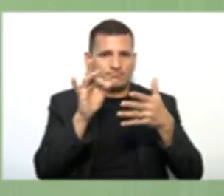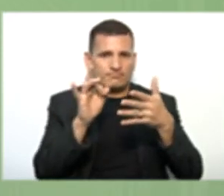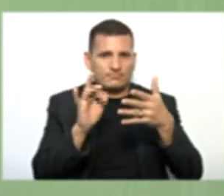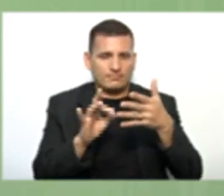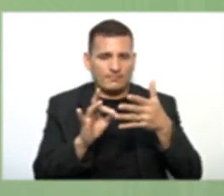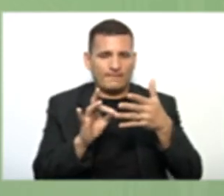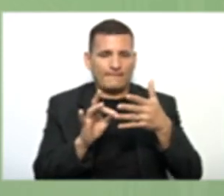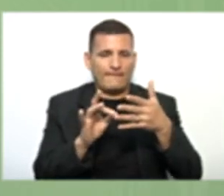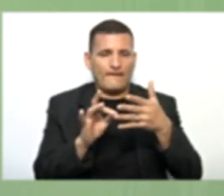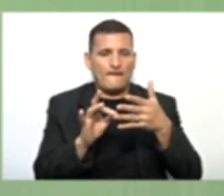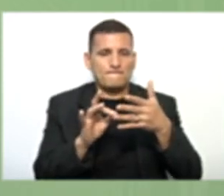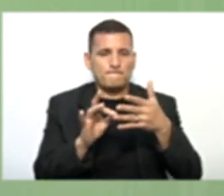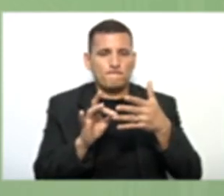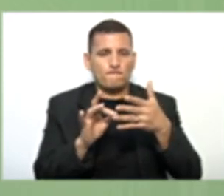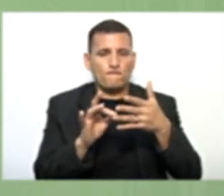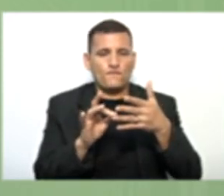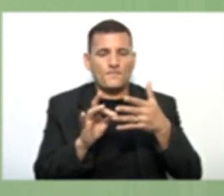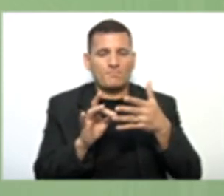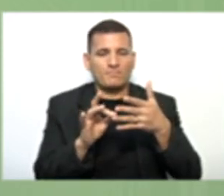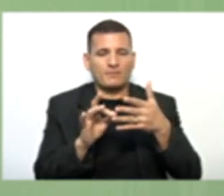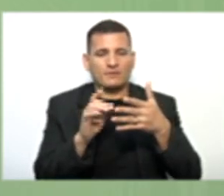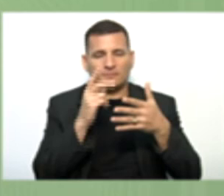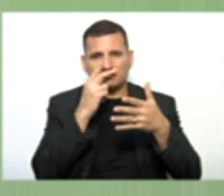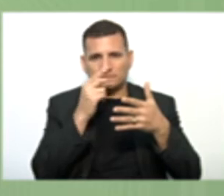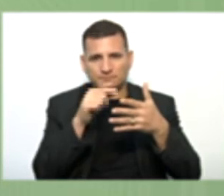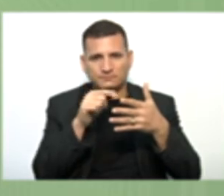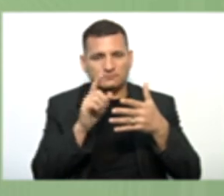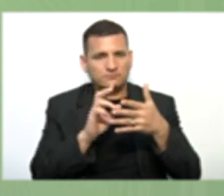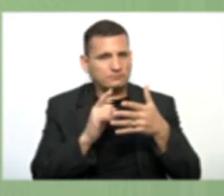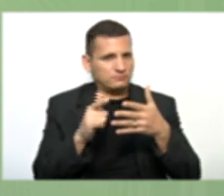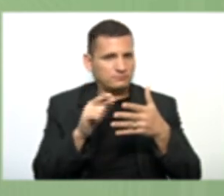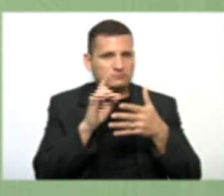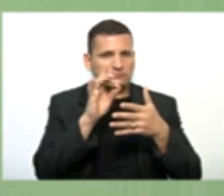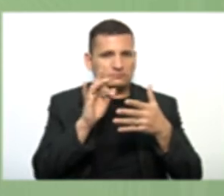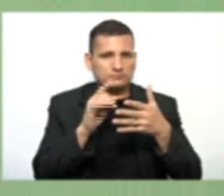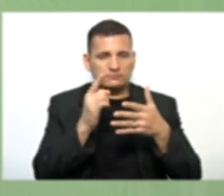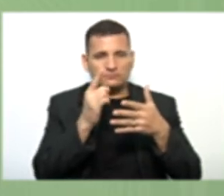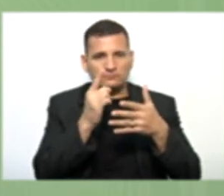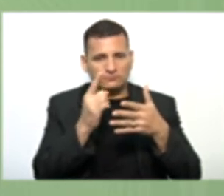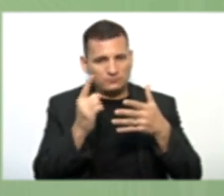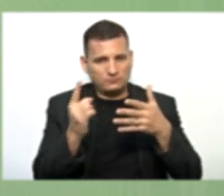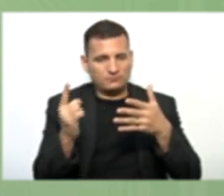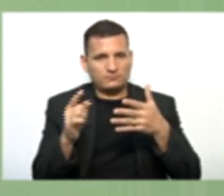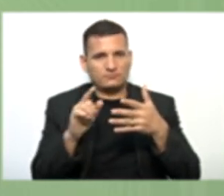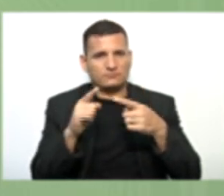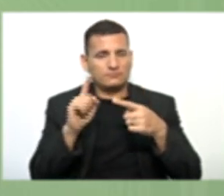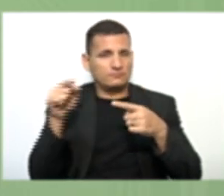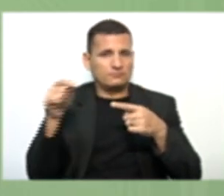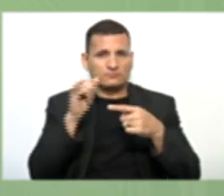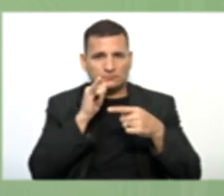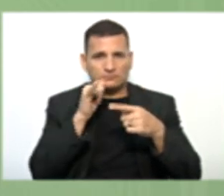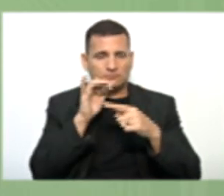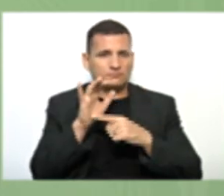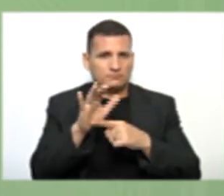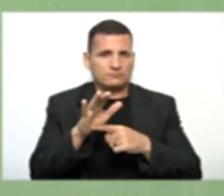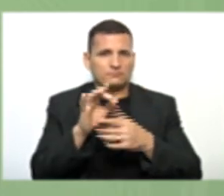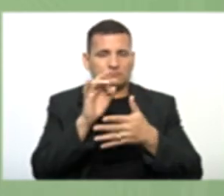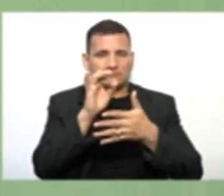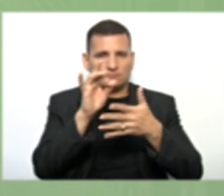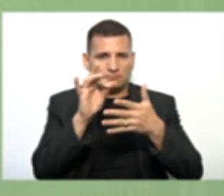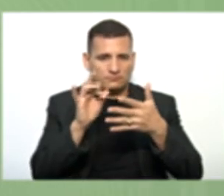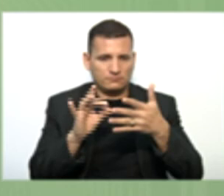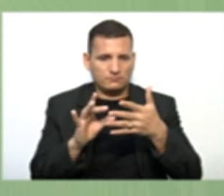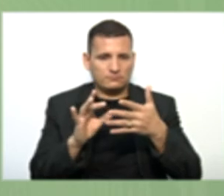ela vai imprimir sempre um por um. Parece que ela não está imprimindo por um, mas no próximo exemplo eu vou mostrar para vocês que ela imprime sim um por um,